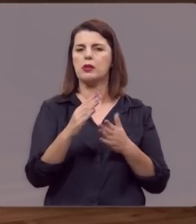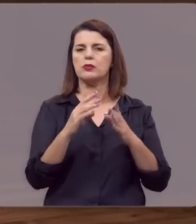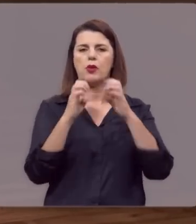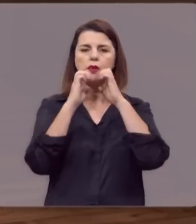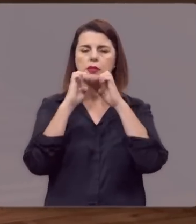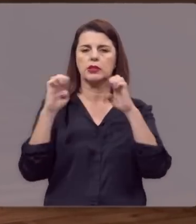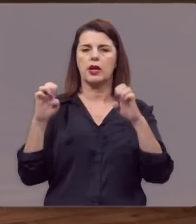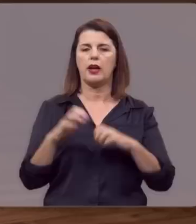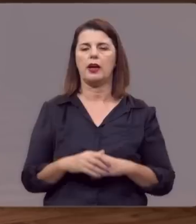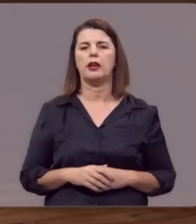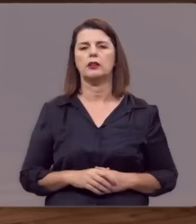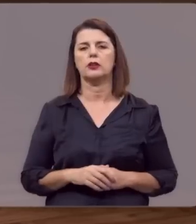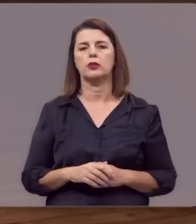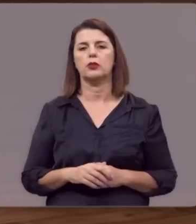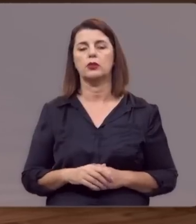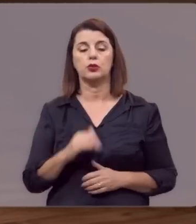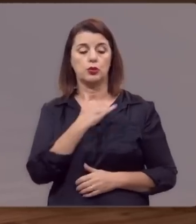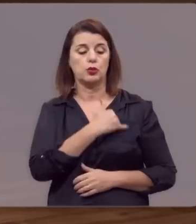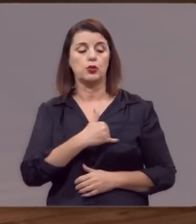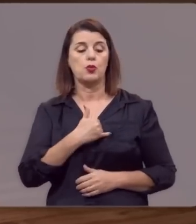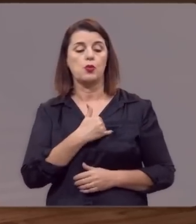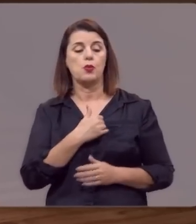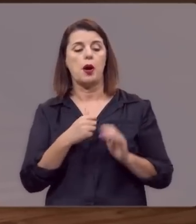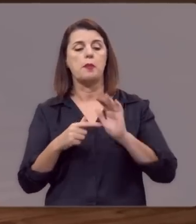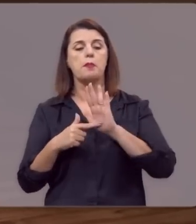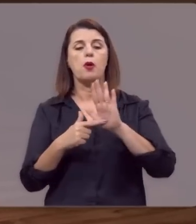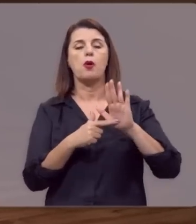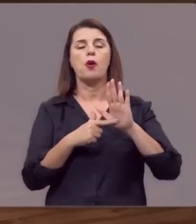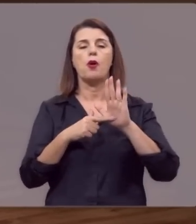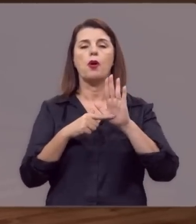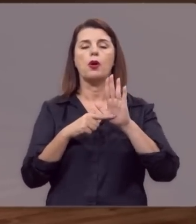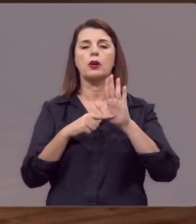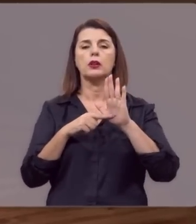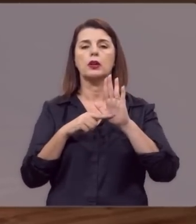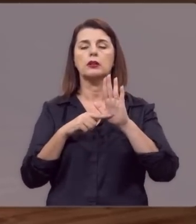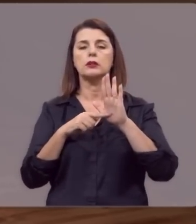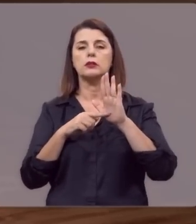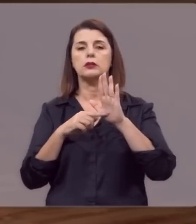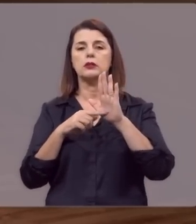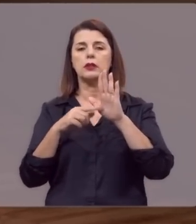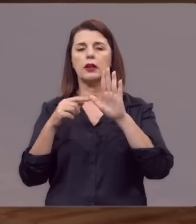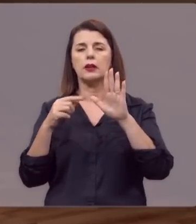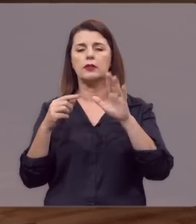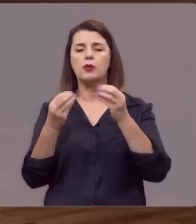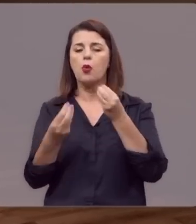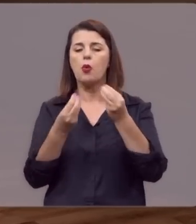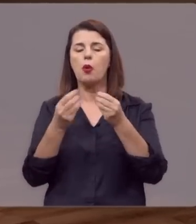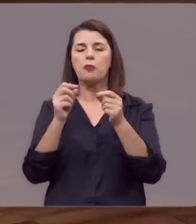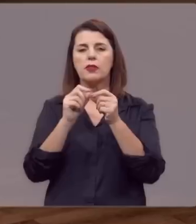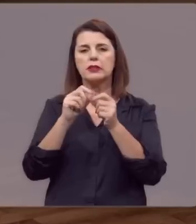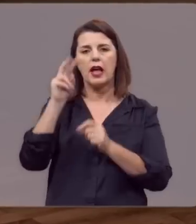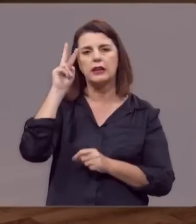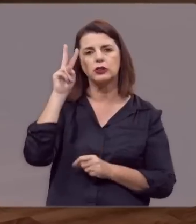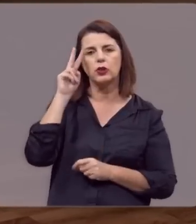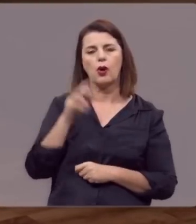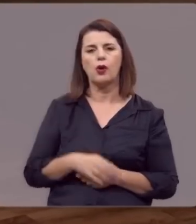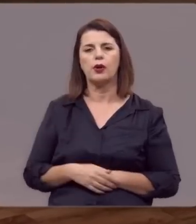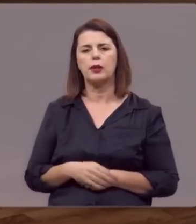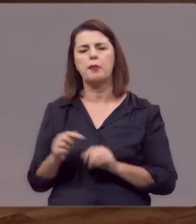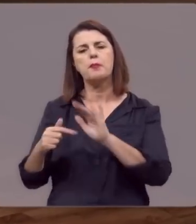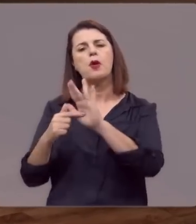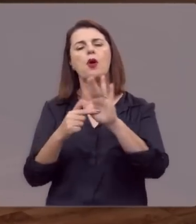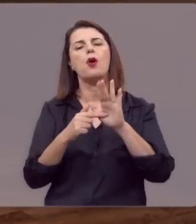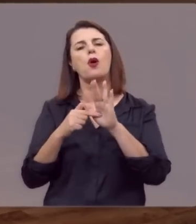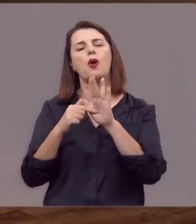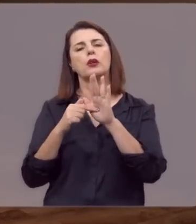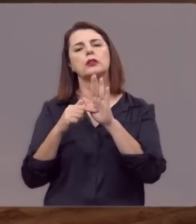evangelho, João, como que abrindo as cortinas da eternidade, acendendo as luzes no palco da história, retrata-nos o